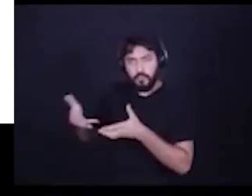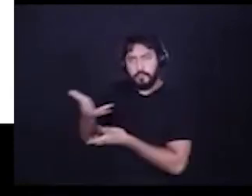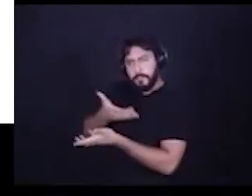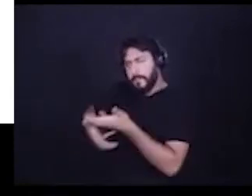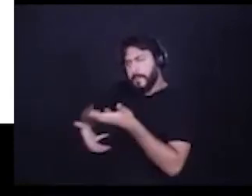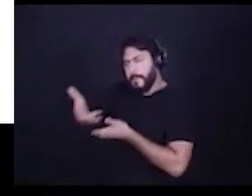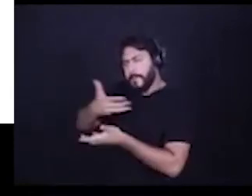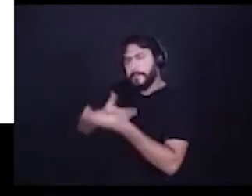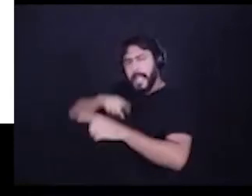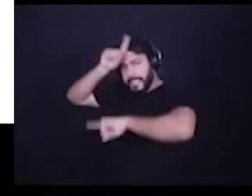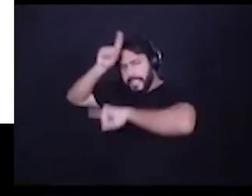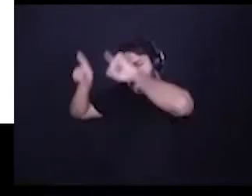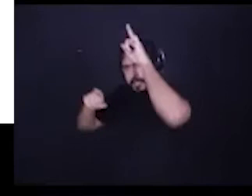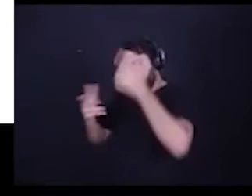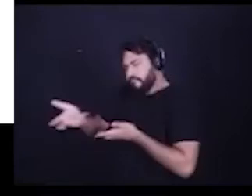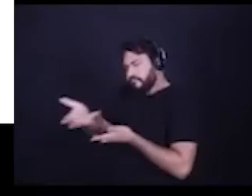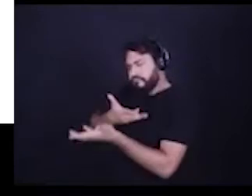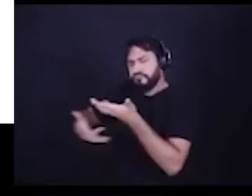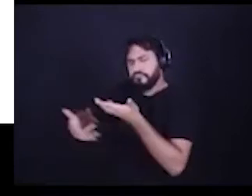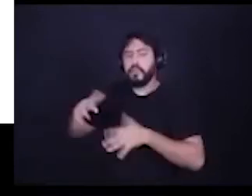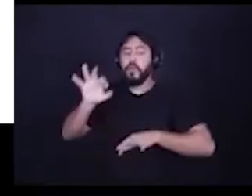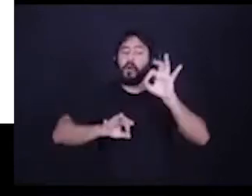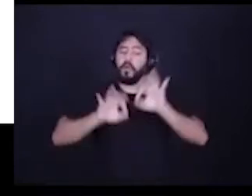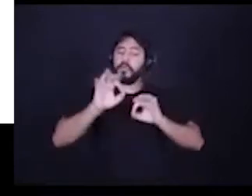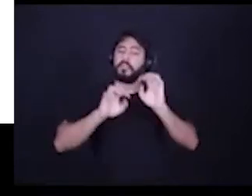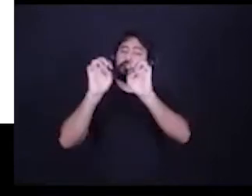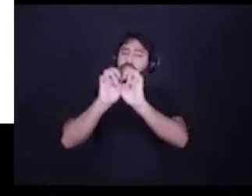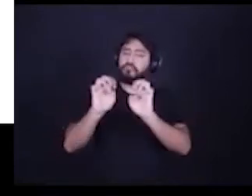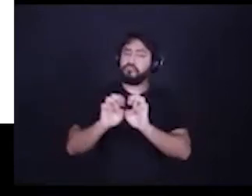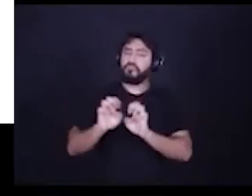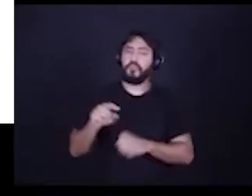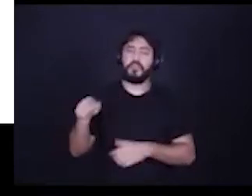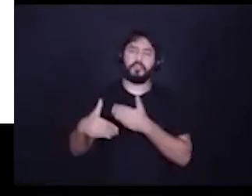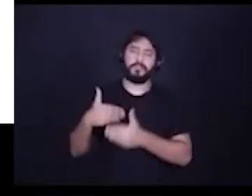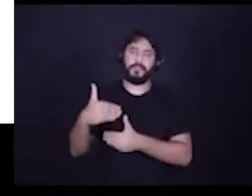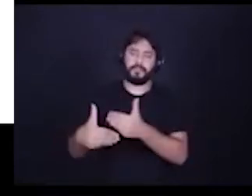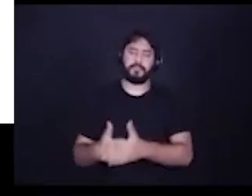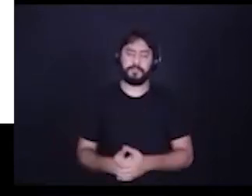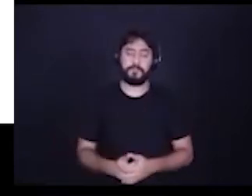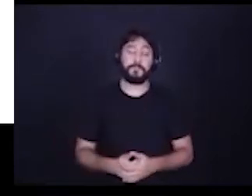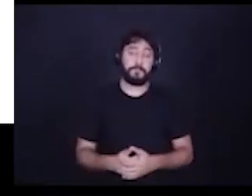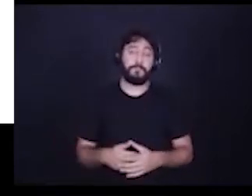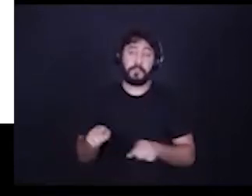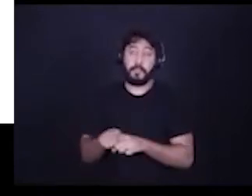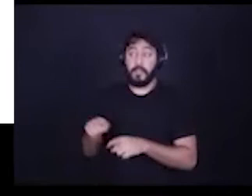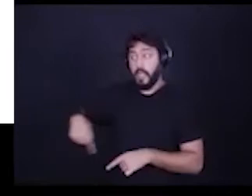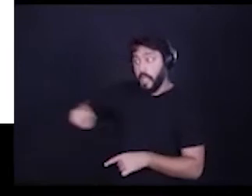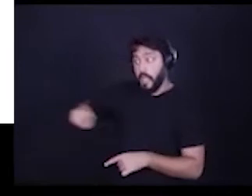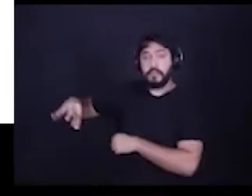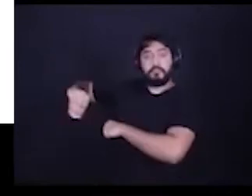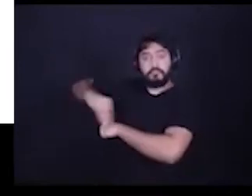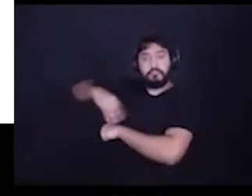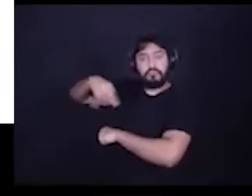parte do conselho, estruturando todo esse processo e ouvindo elas também